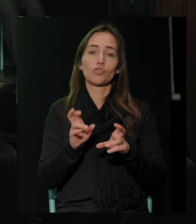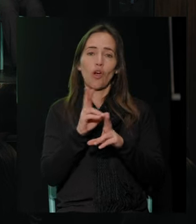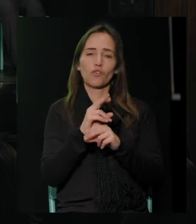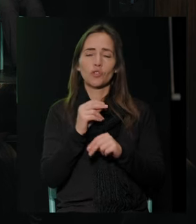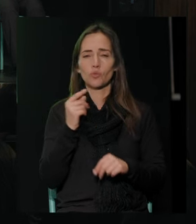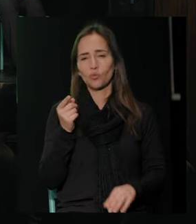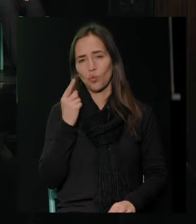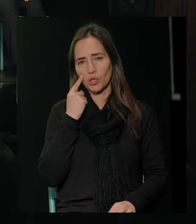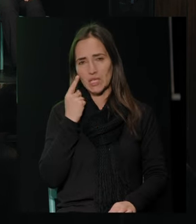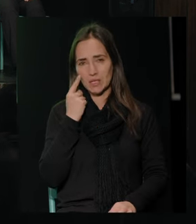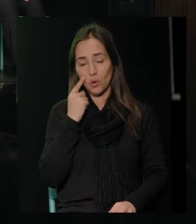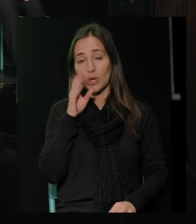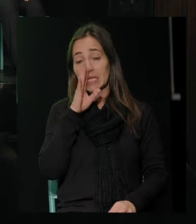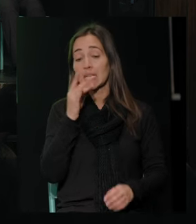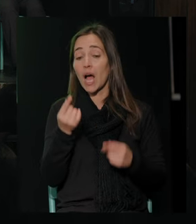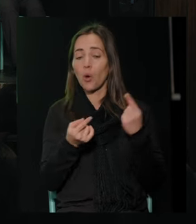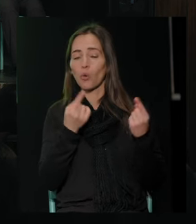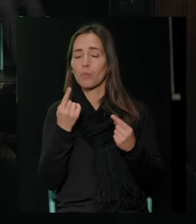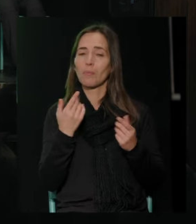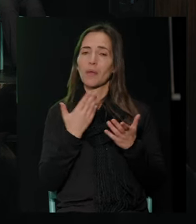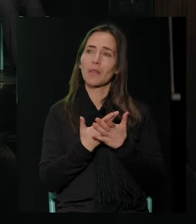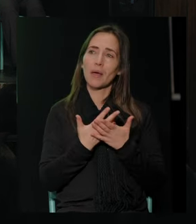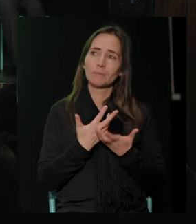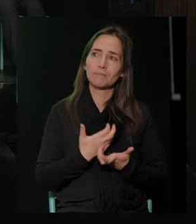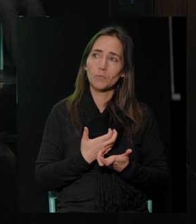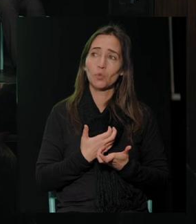conheceu, se houve alguma que o deixou?